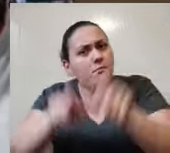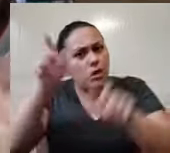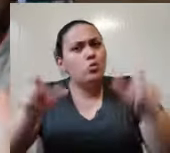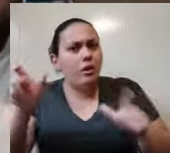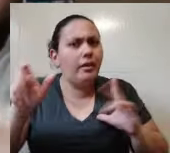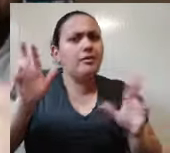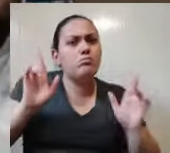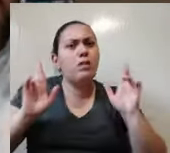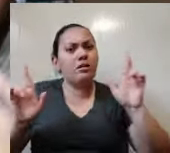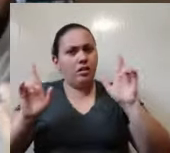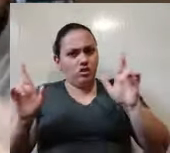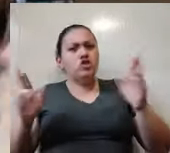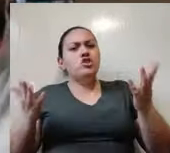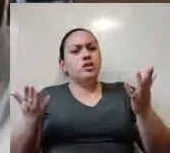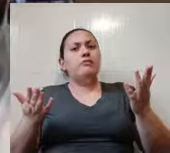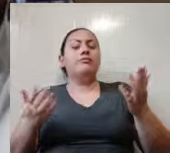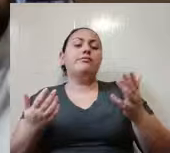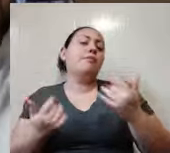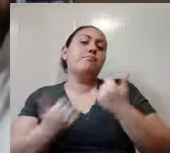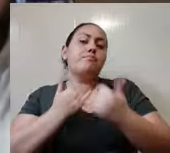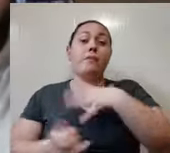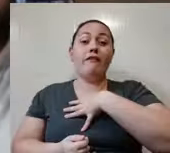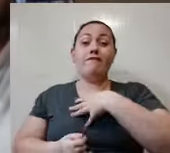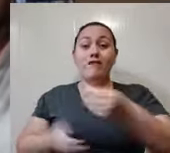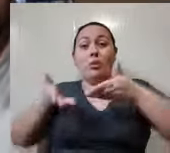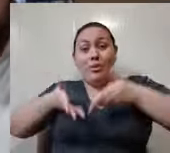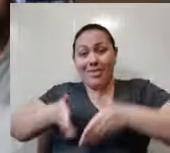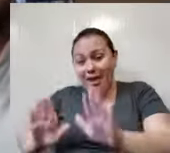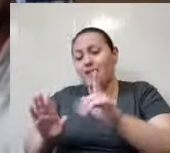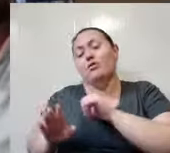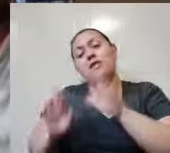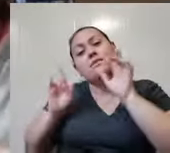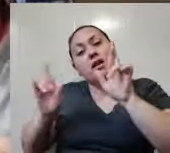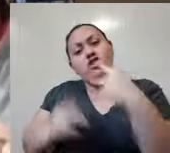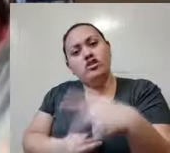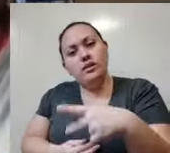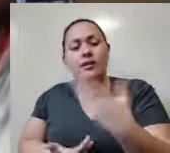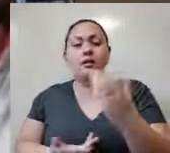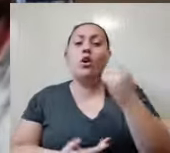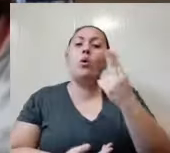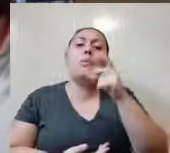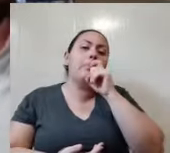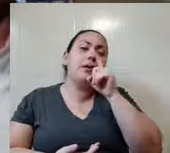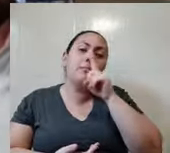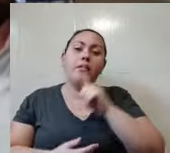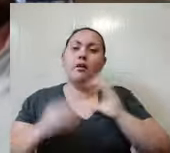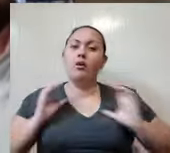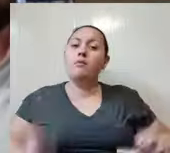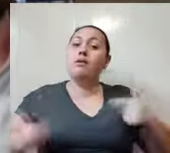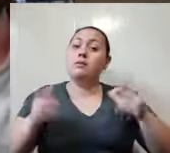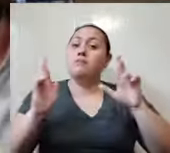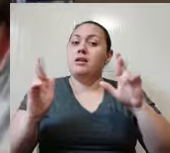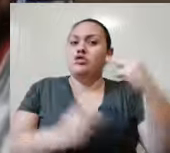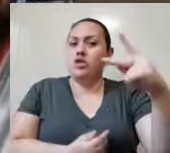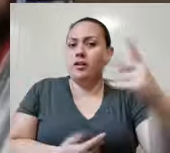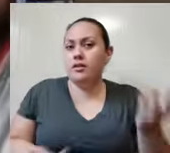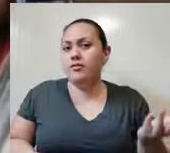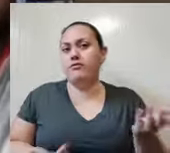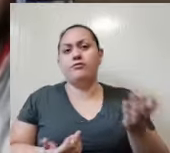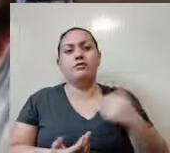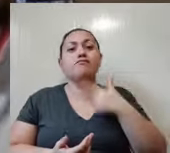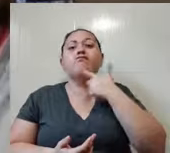né? Porque é normal as pessoas terem expectativas. Por exemplo, tu tem expectativa em relação ao teu filho, tu tem expectativa em relação ao comportamento